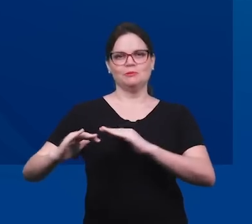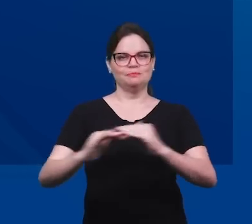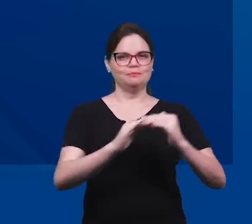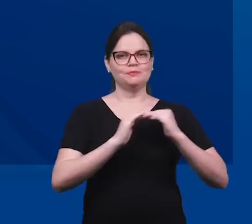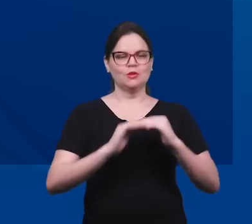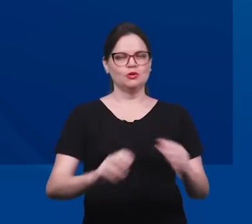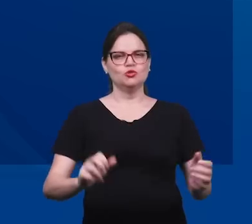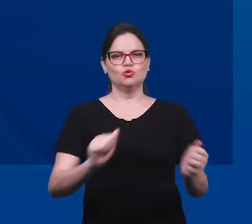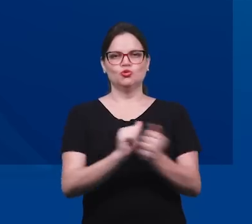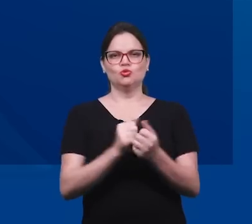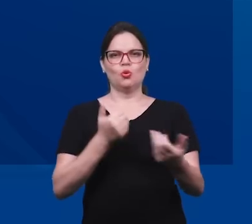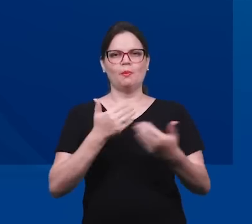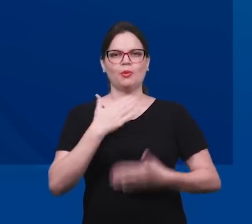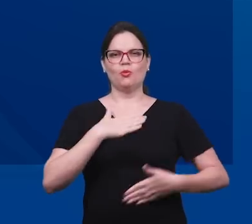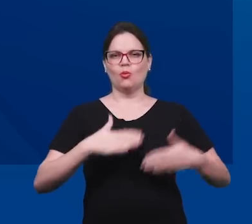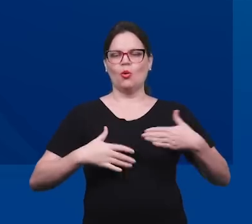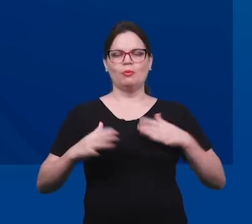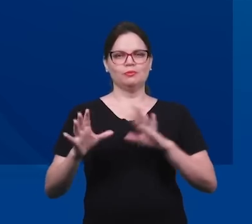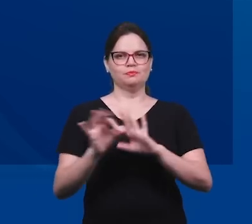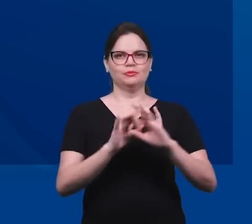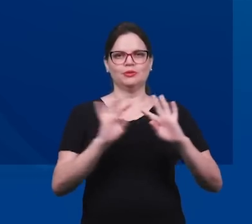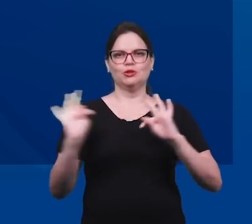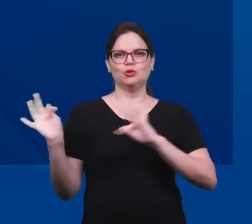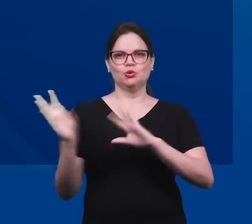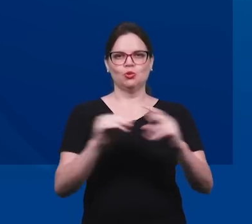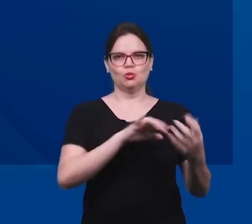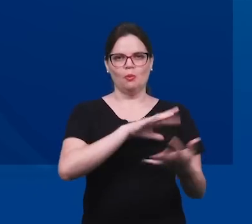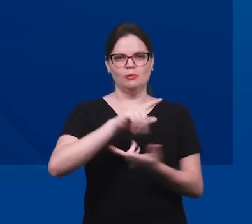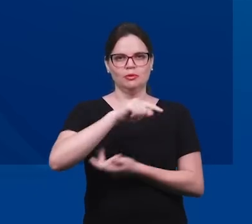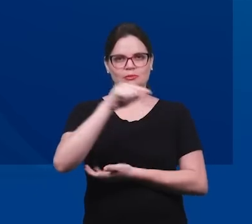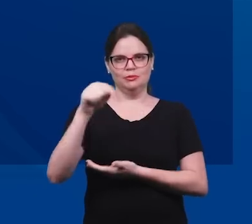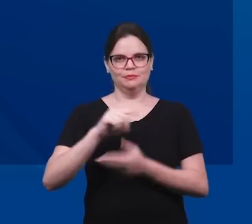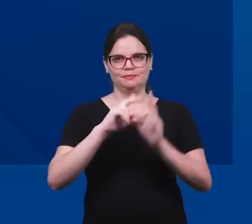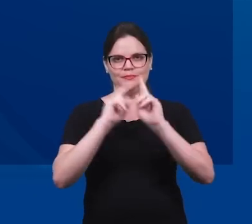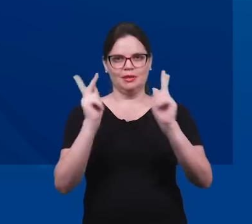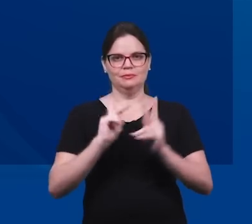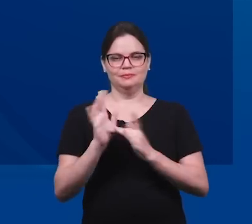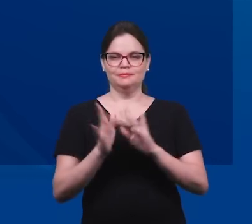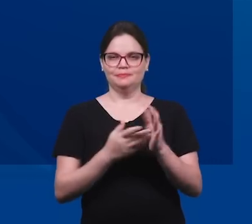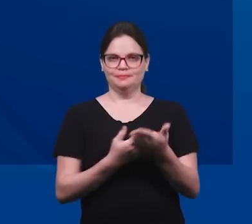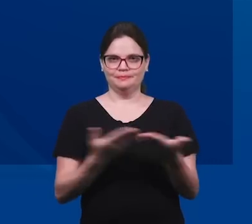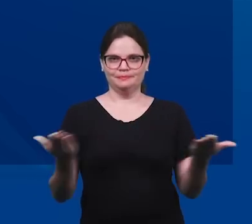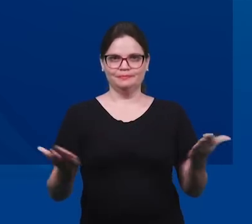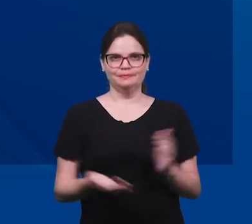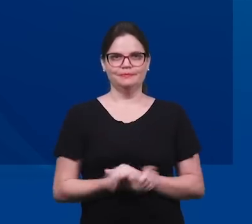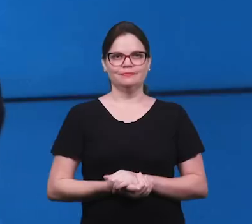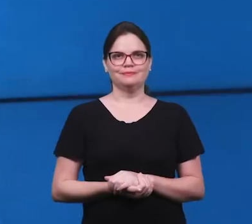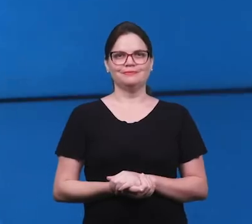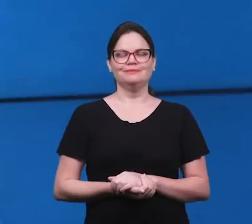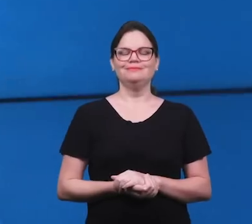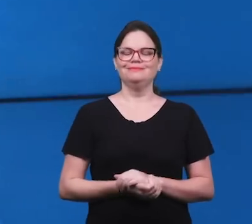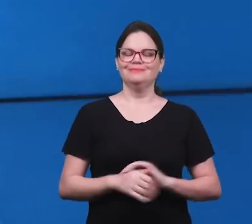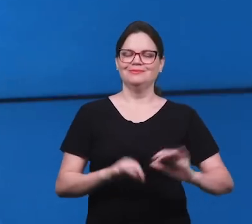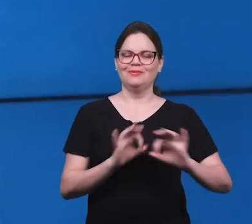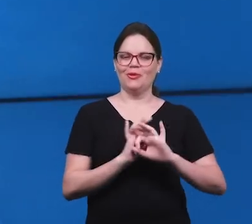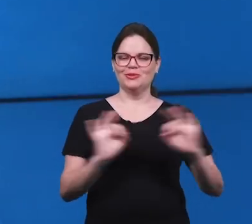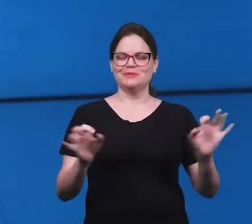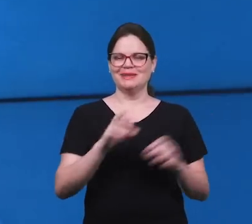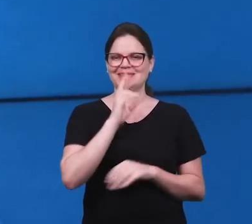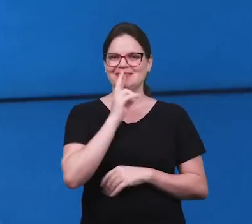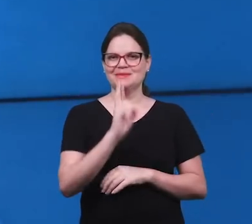em nosso meio e em toda a sua igreja por todo o mundo. A todos a paz do Senhor Jesus, irmãos. Muito bem,